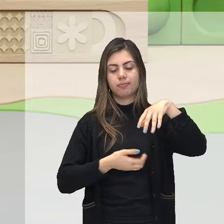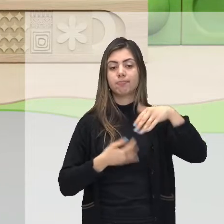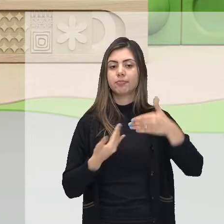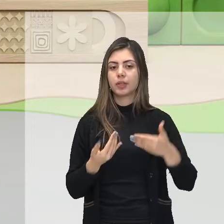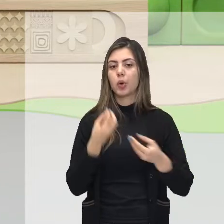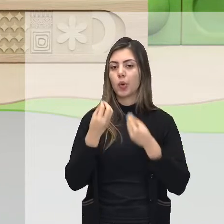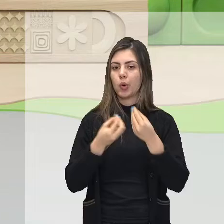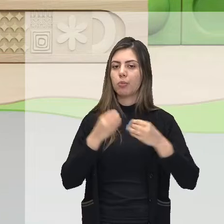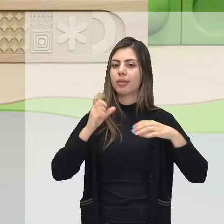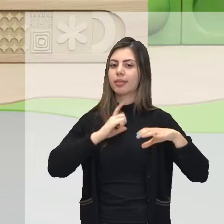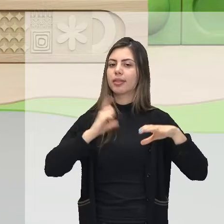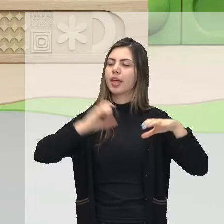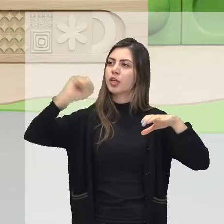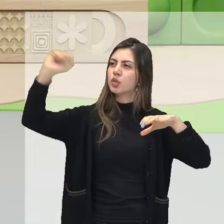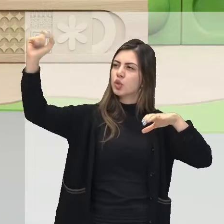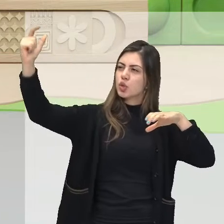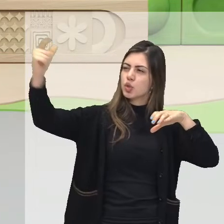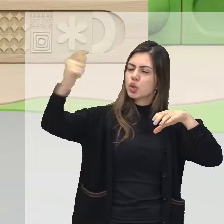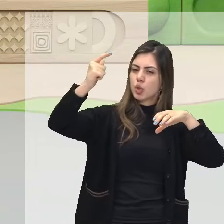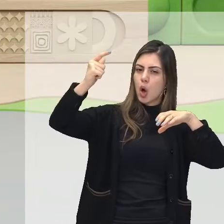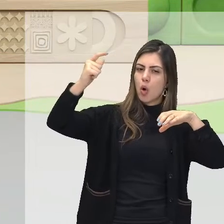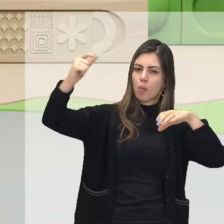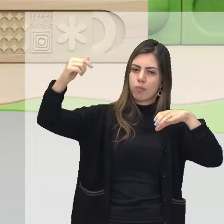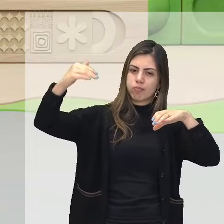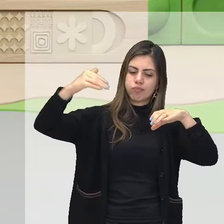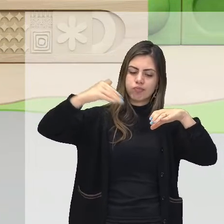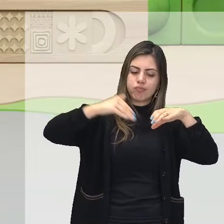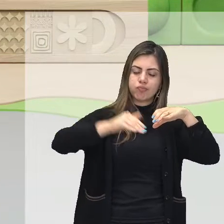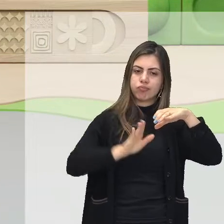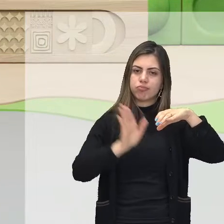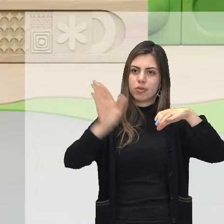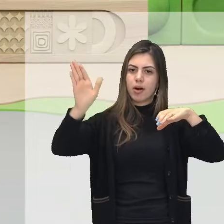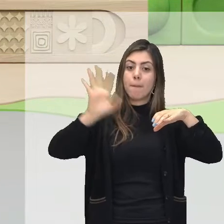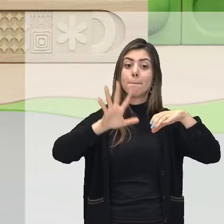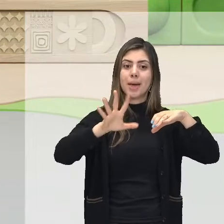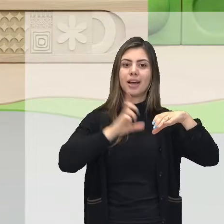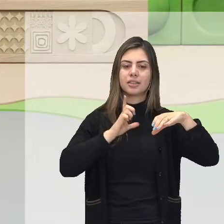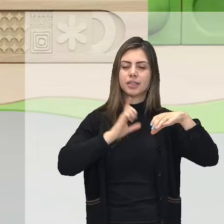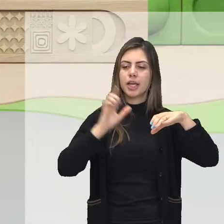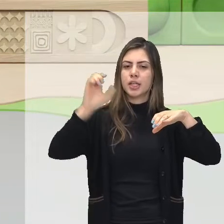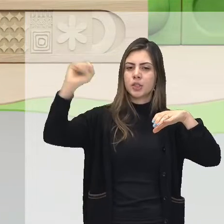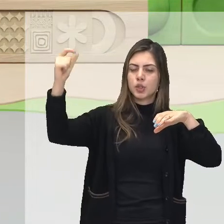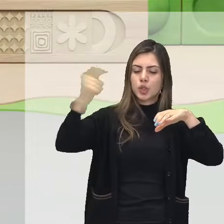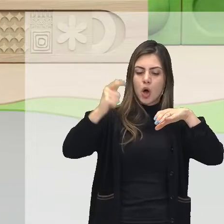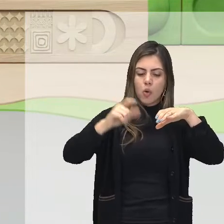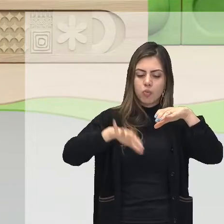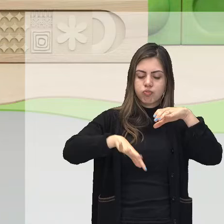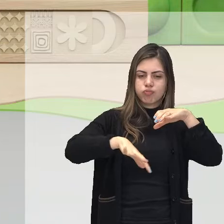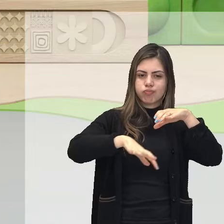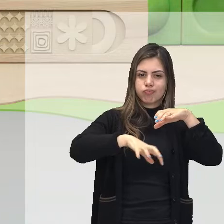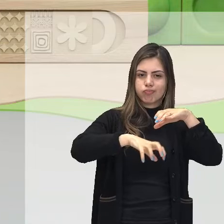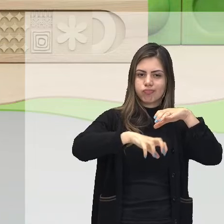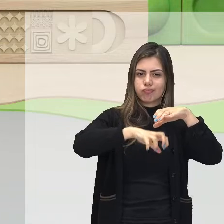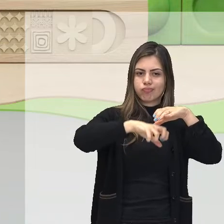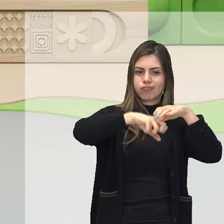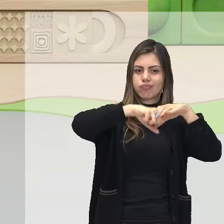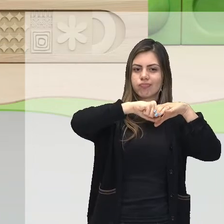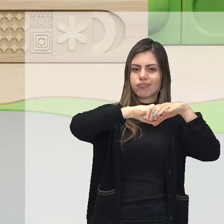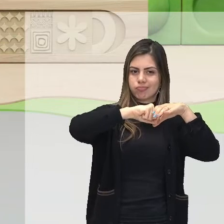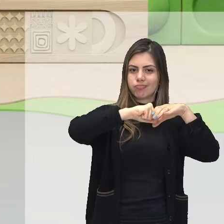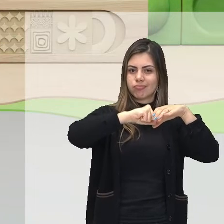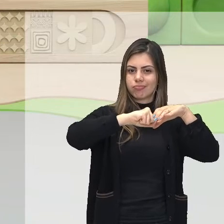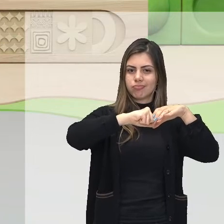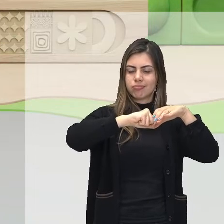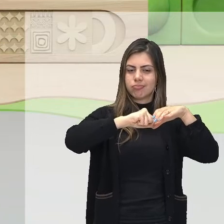receber essa radiação solar e segurar um pouco dessa radiação, né? Segurar um pouco